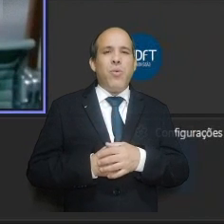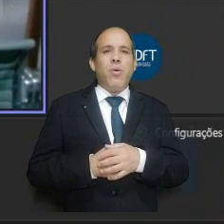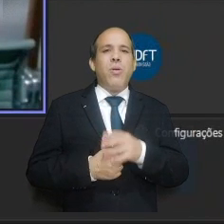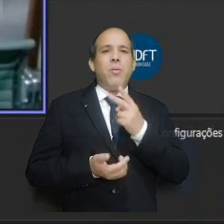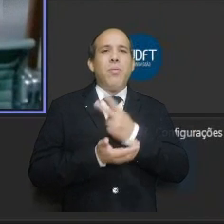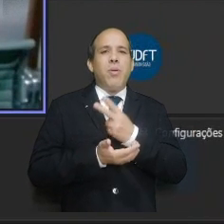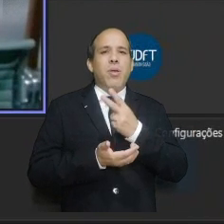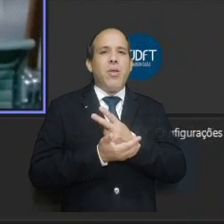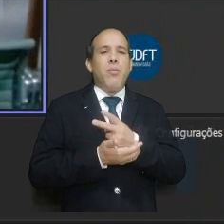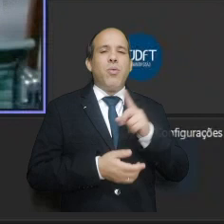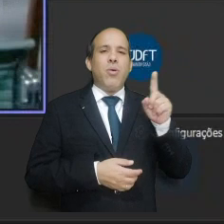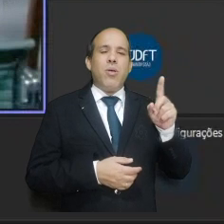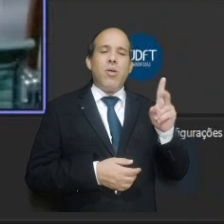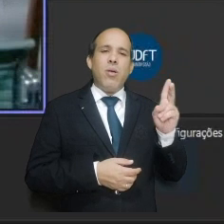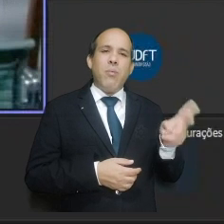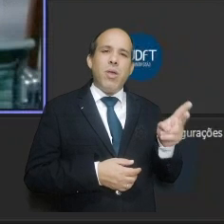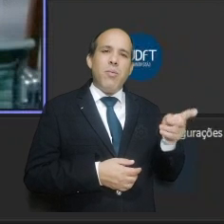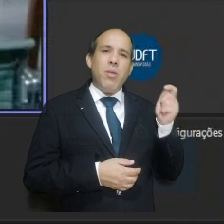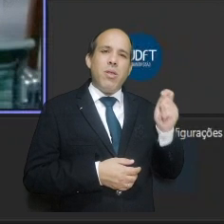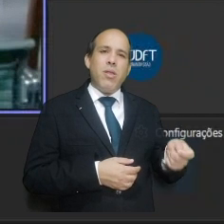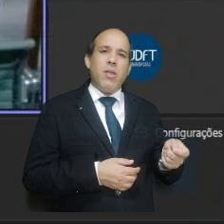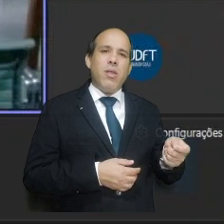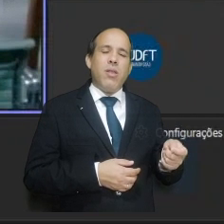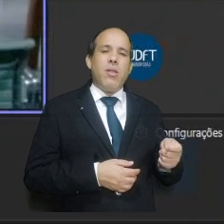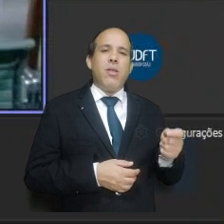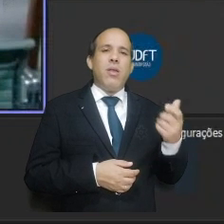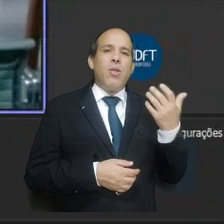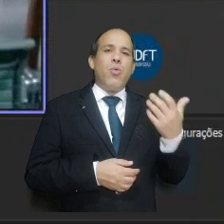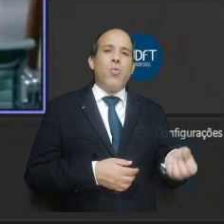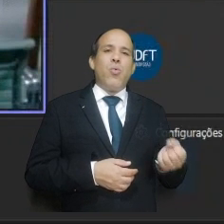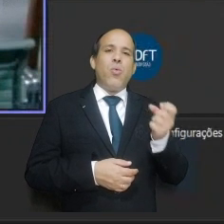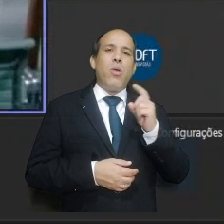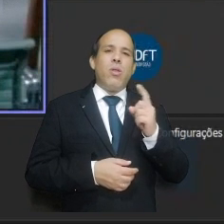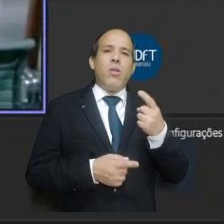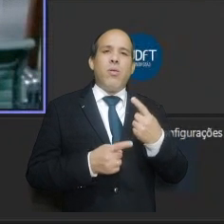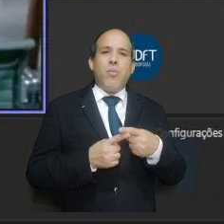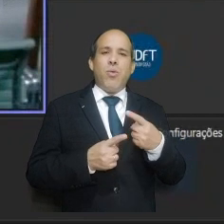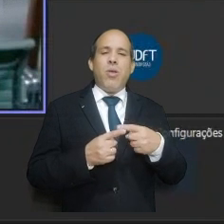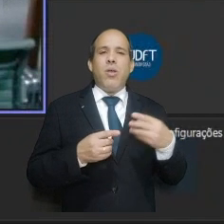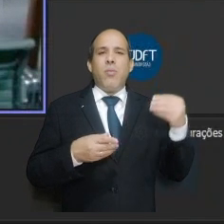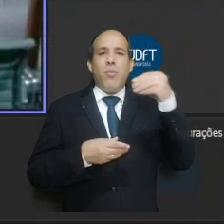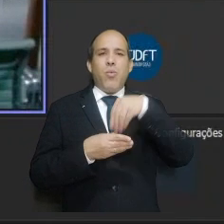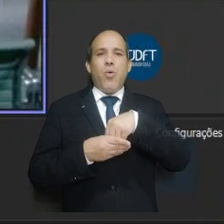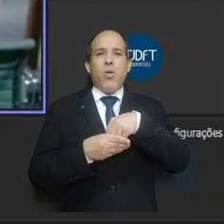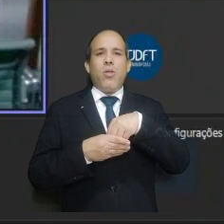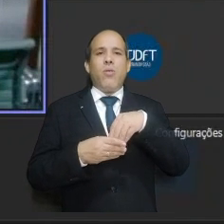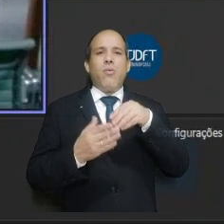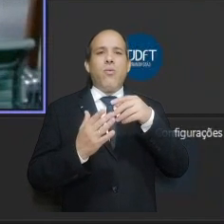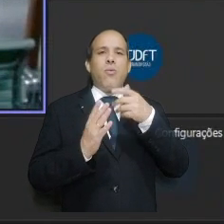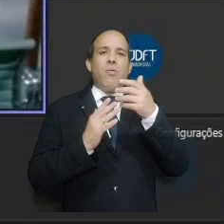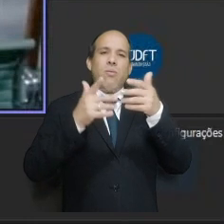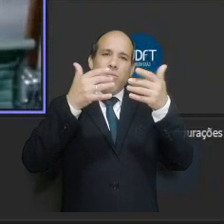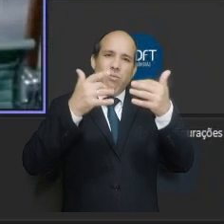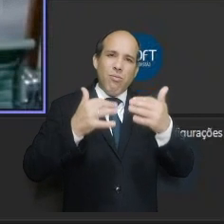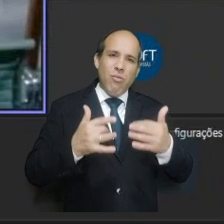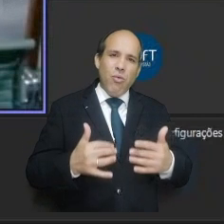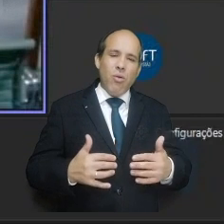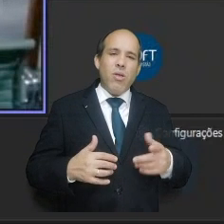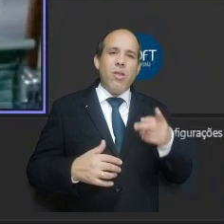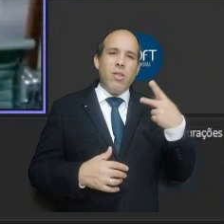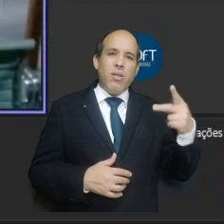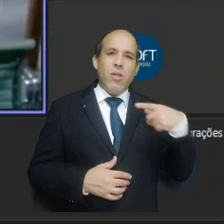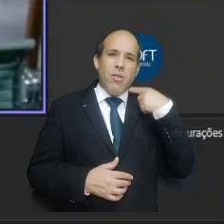Vossa Excelência e mantendo o teor da sentença denegatória. Eu transcrevo aqui no meu voto, mas é